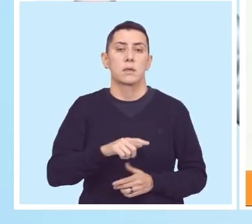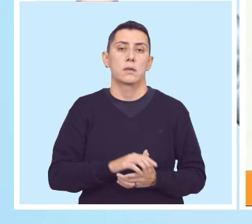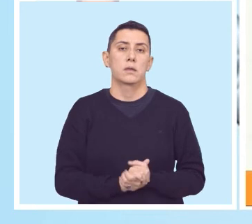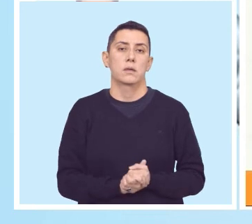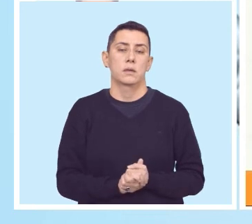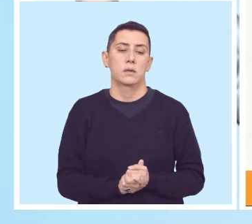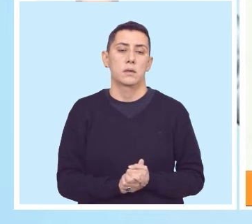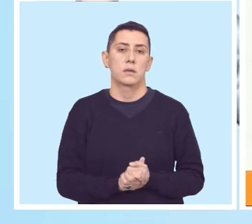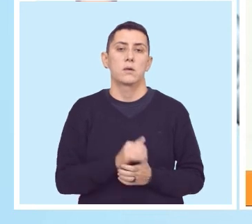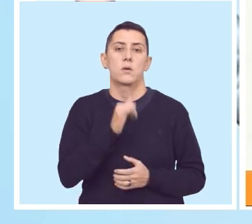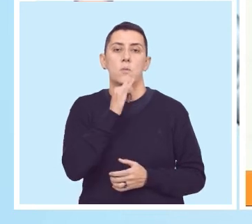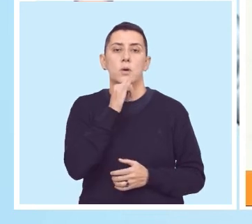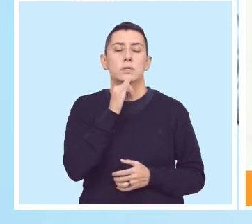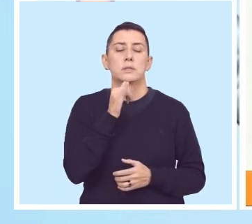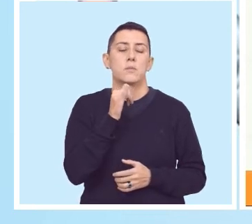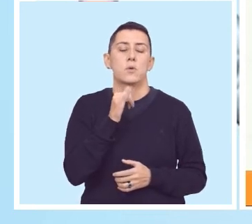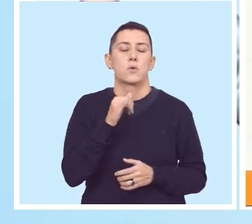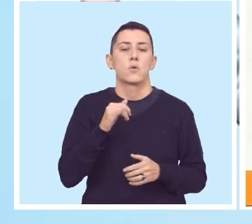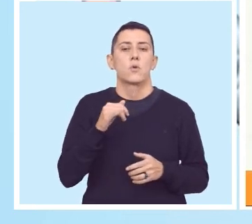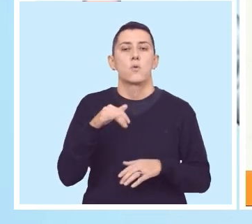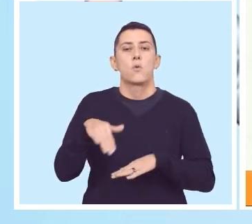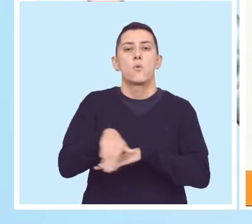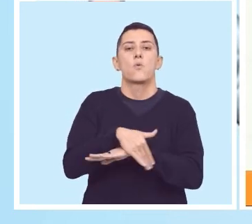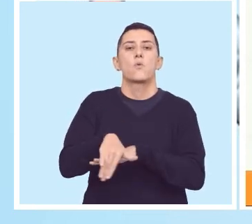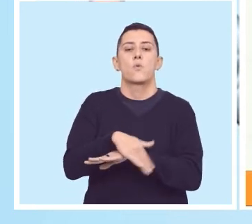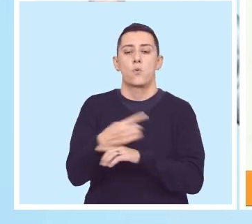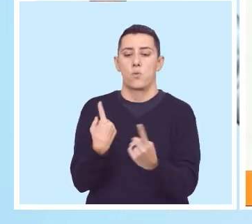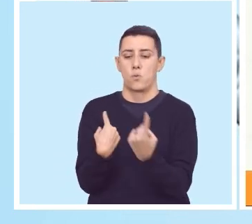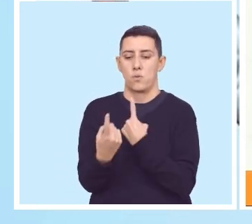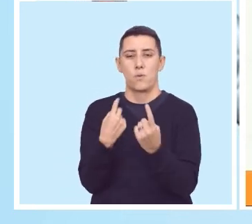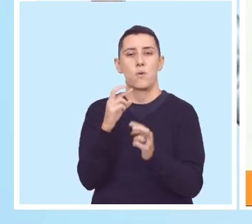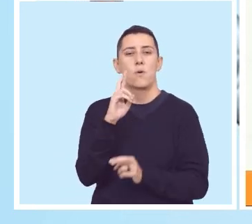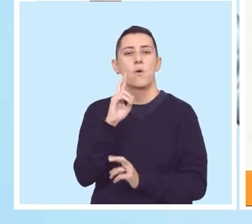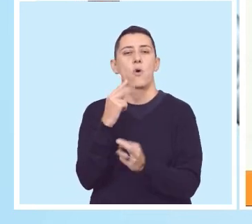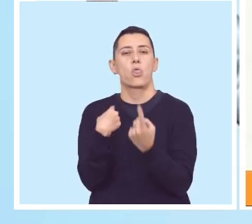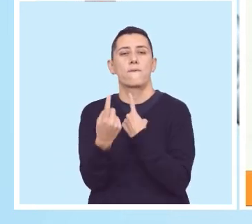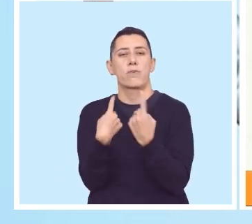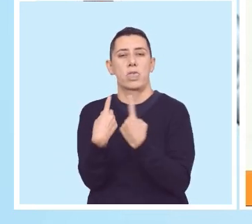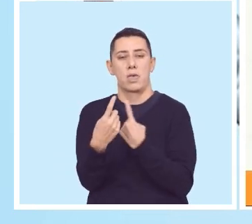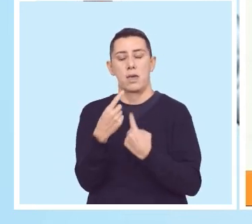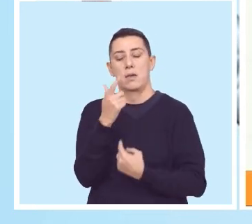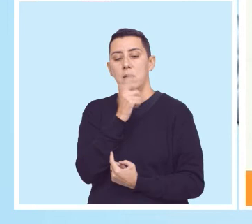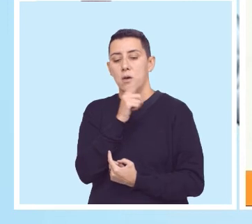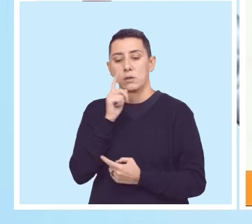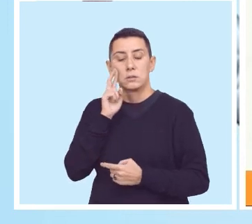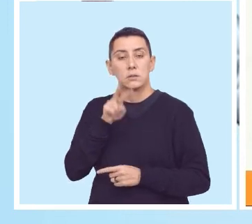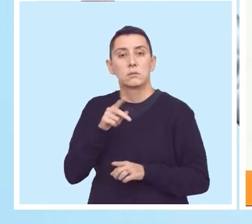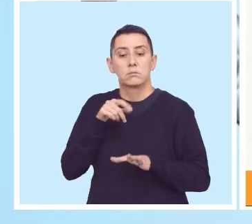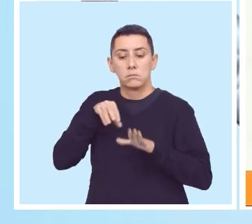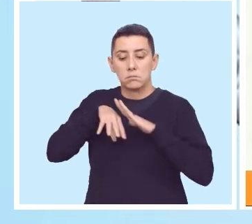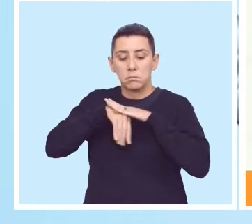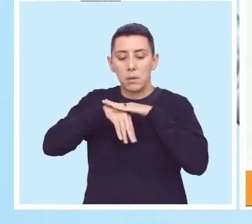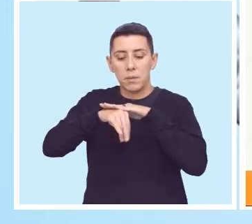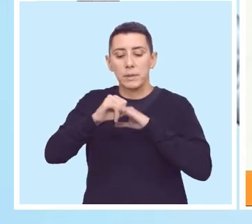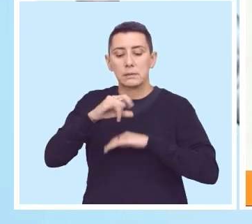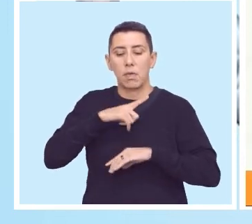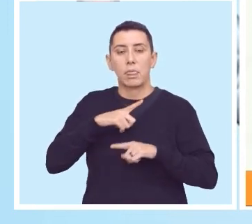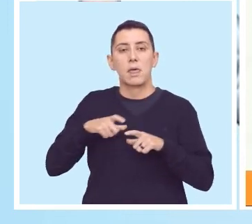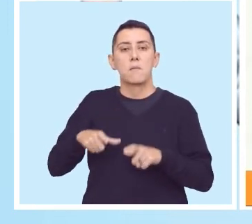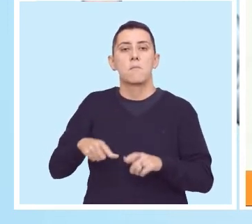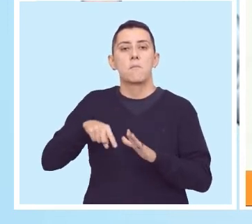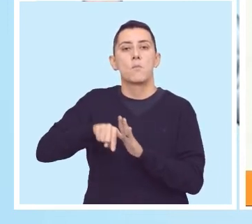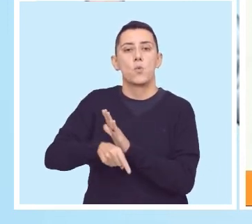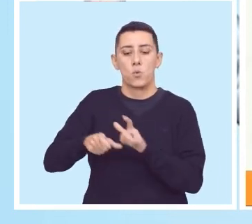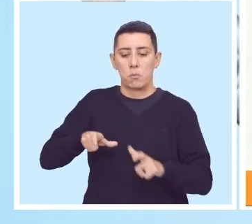de buracos, né, em rodovias, e da mesma forma gerar um mapa